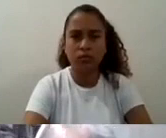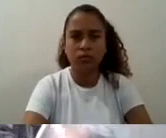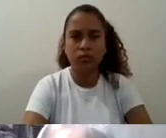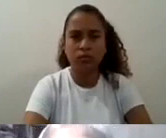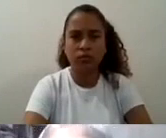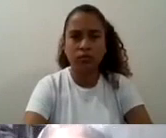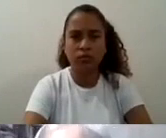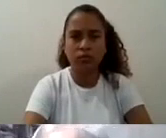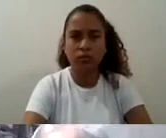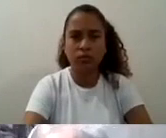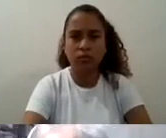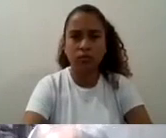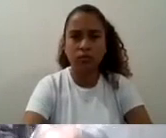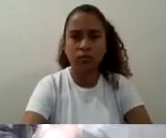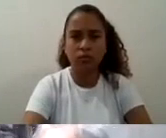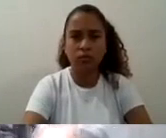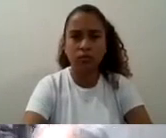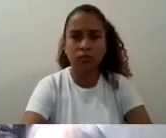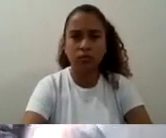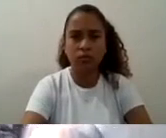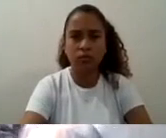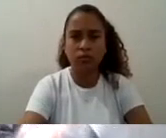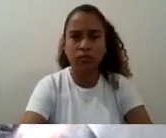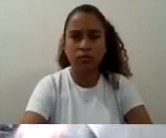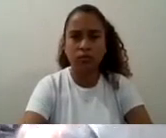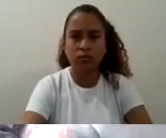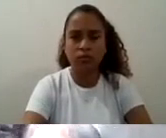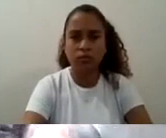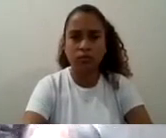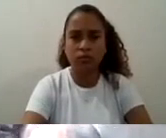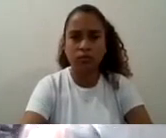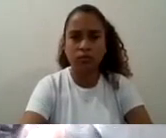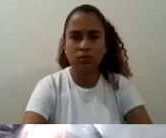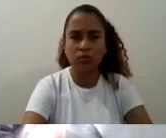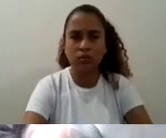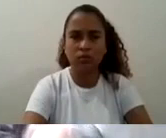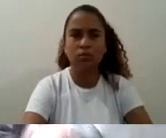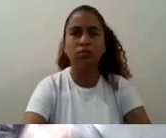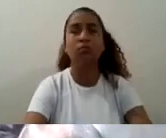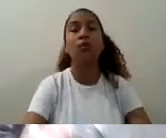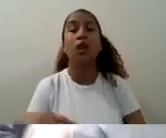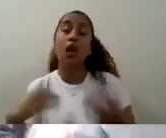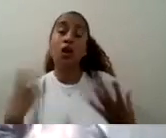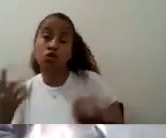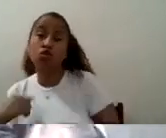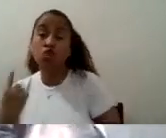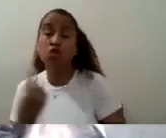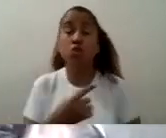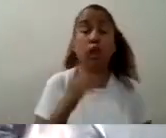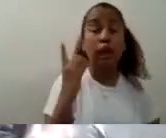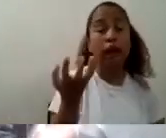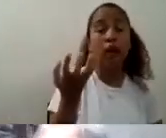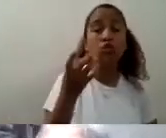violência. Então, nós queremos redescobrir esse Cristo da paz e da ressurreição no